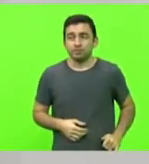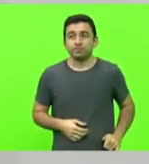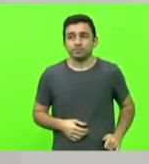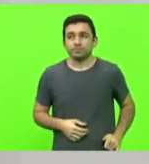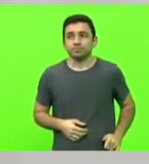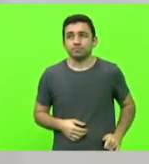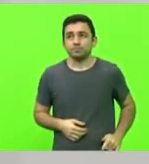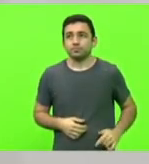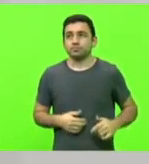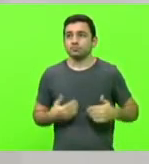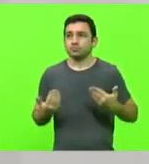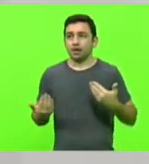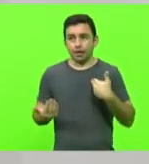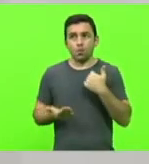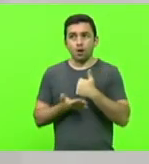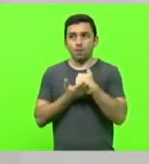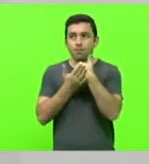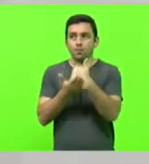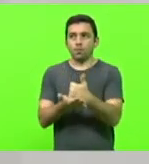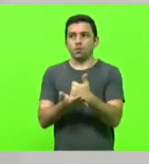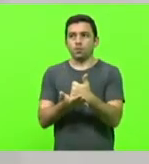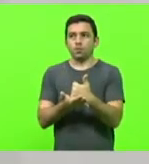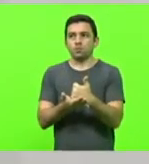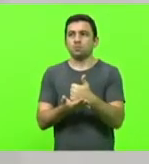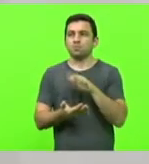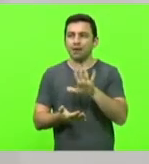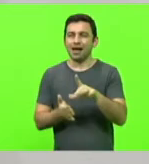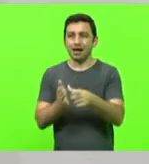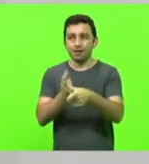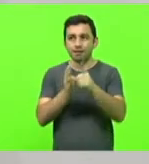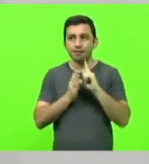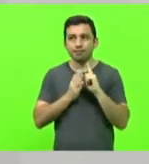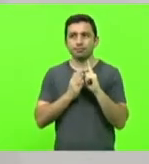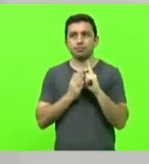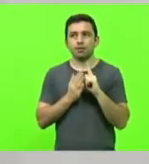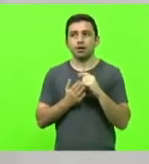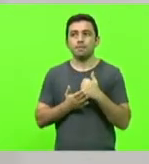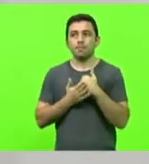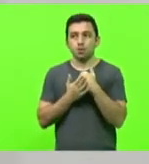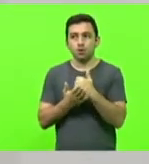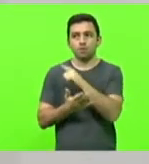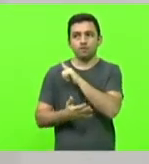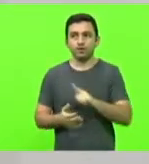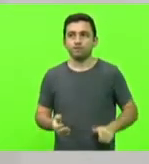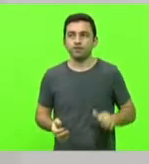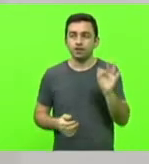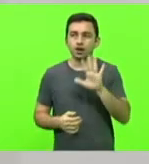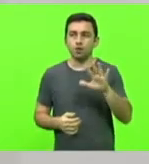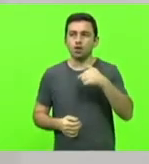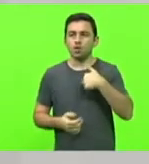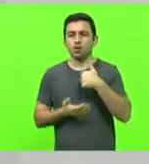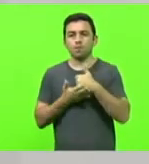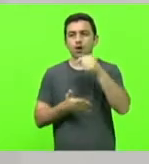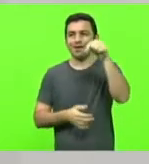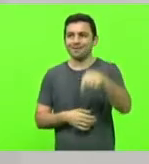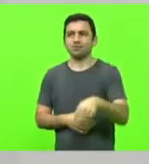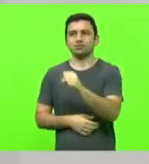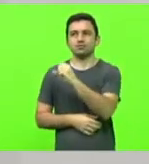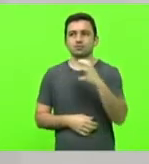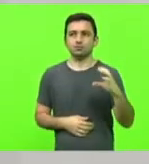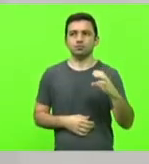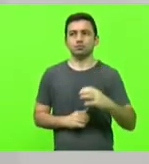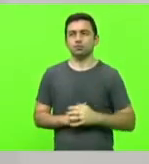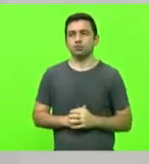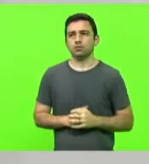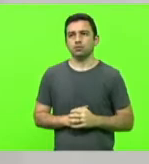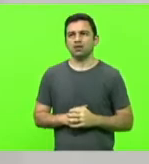É um governo que eu apoio. Mas antes de apoiar o governo federal, eu apoio Santa Catarina. E quando a